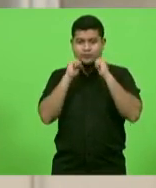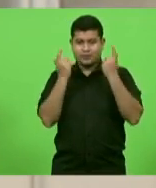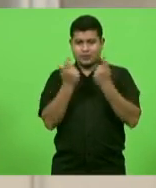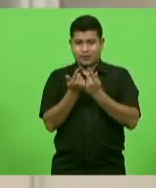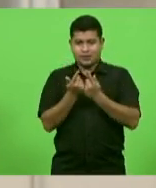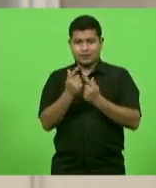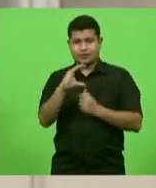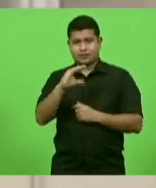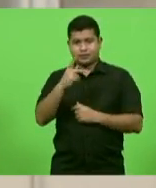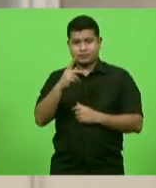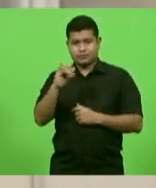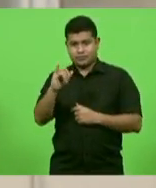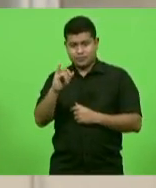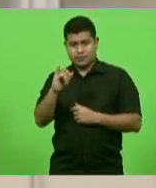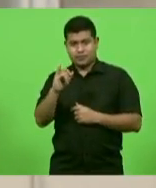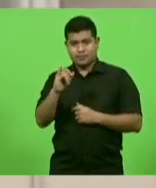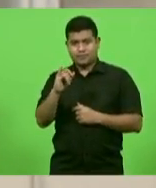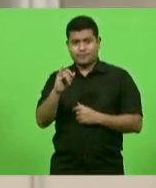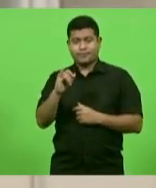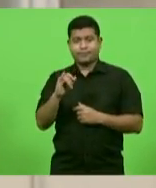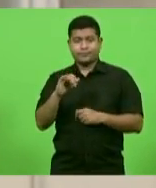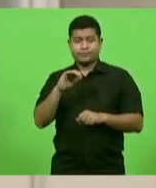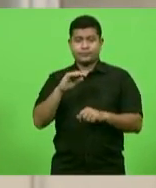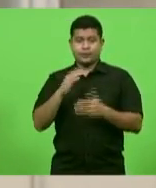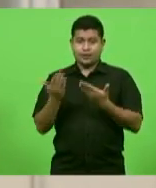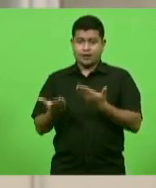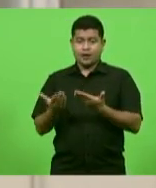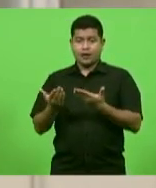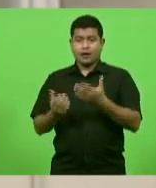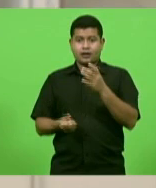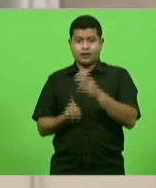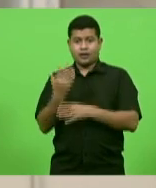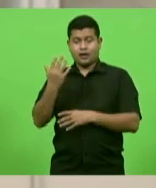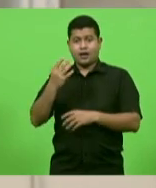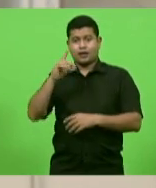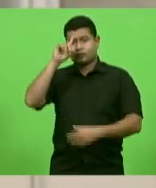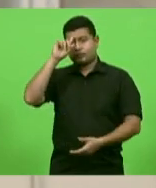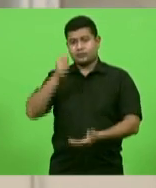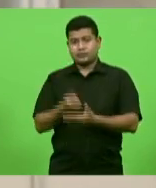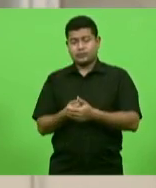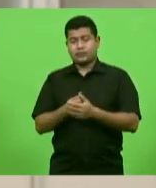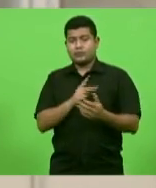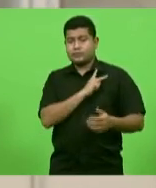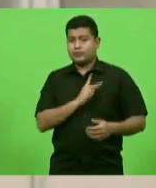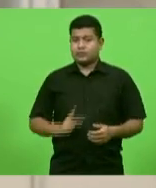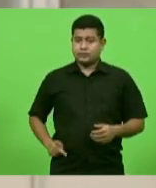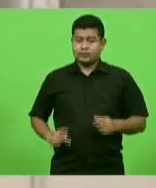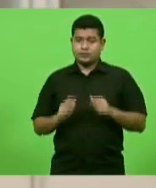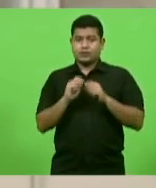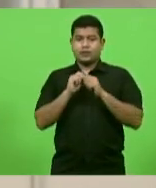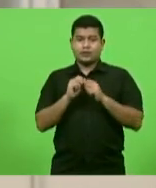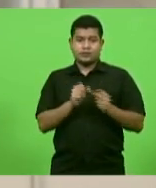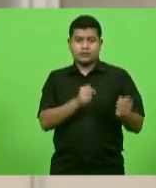constituída por ato da presidência do Poder Legislativo